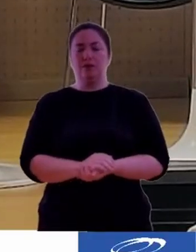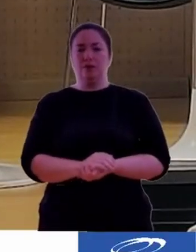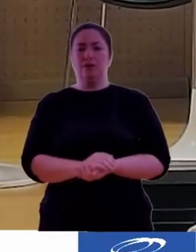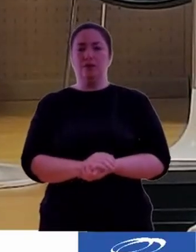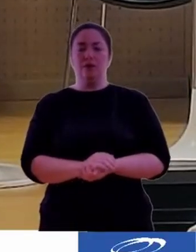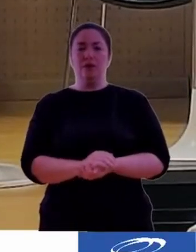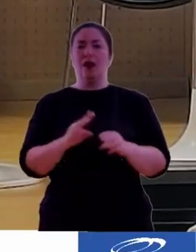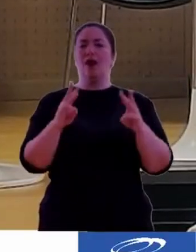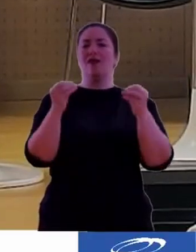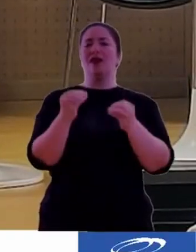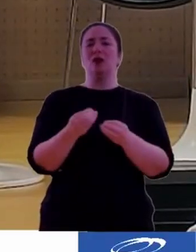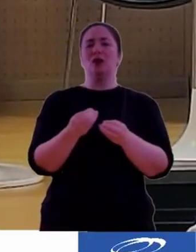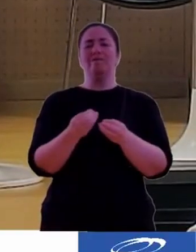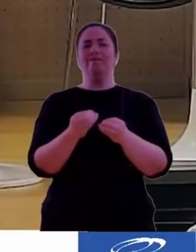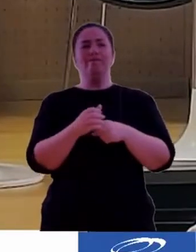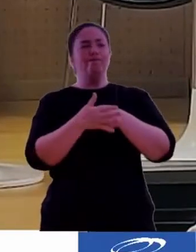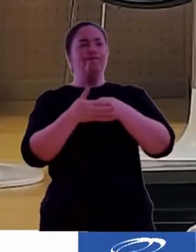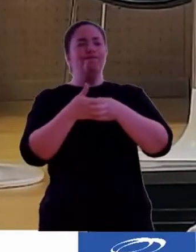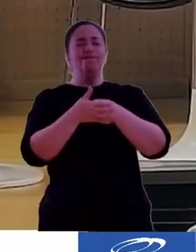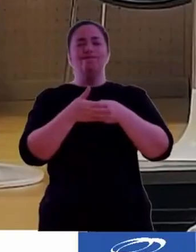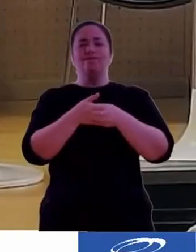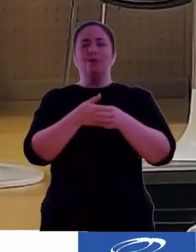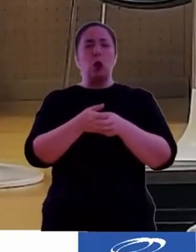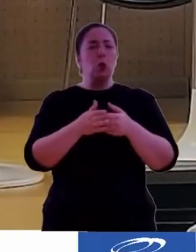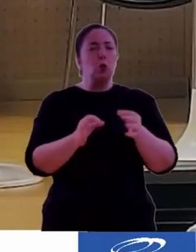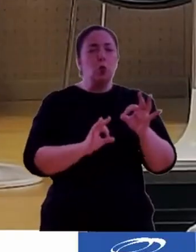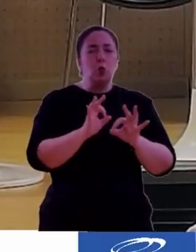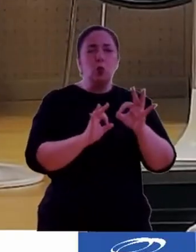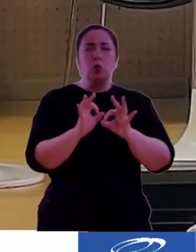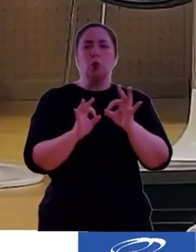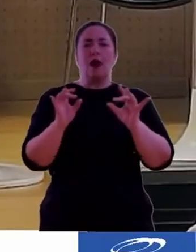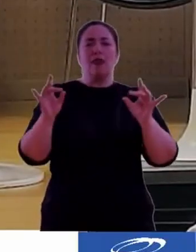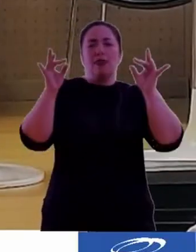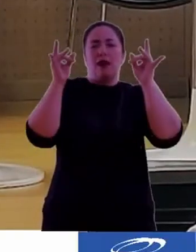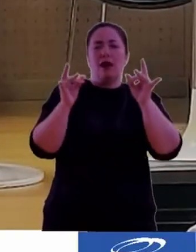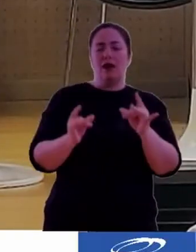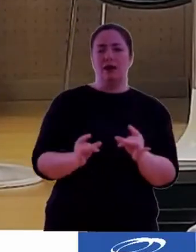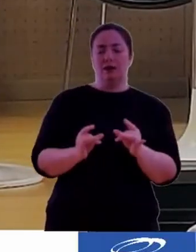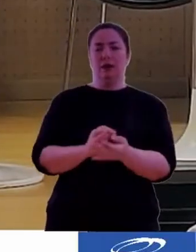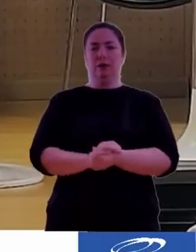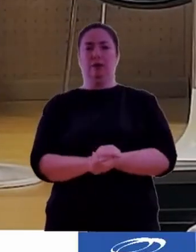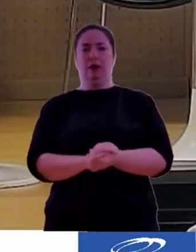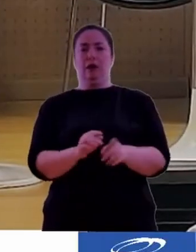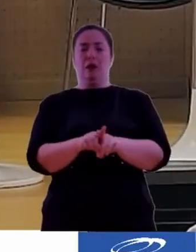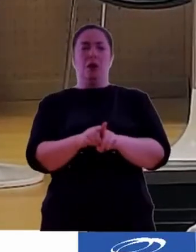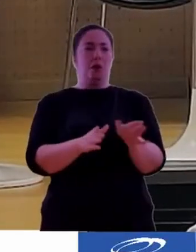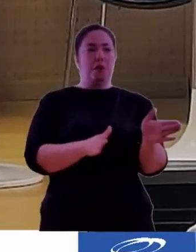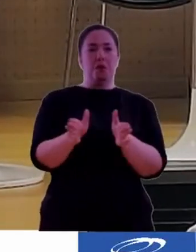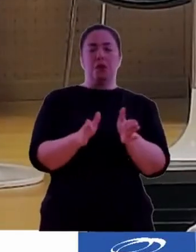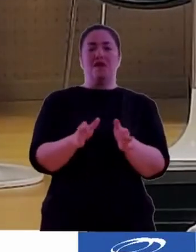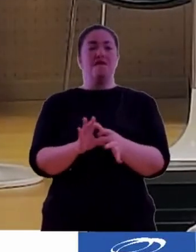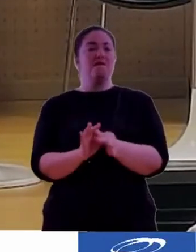carinho, pensando em privilegiar a questão do acesso, né? Então, a gente pensou nesse formato, em várias aulas curtas, ao longo